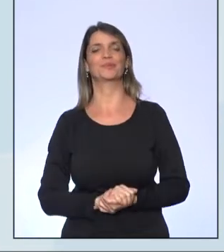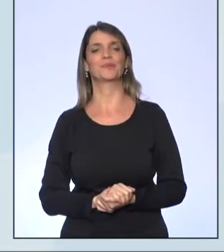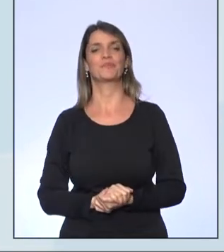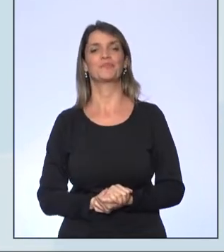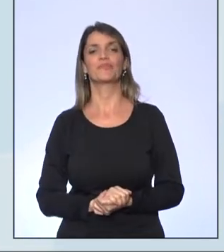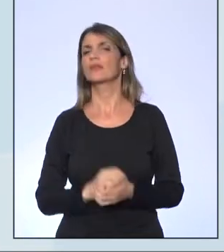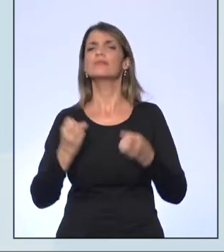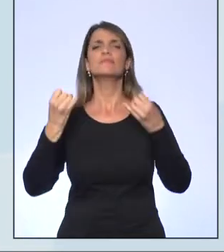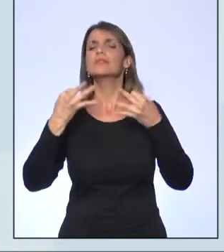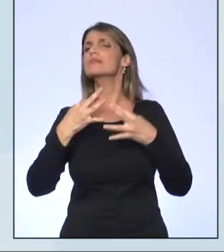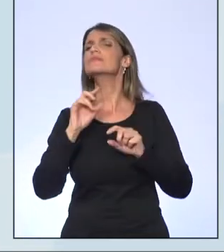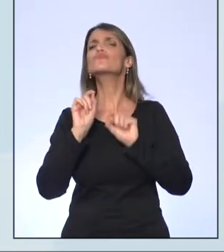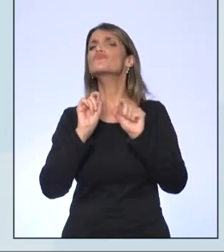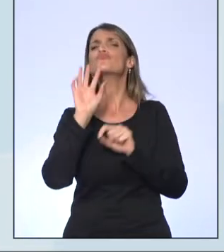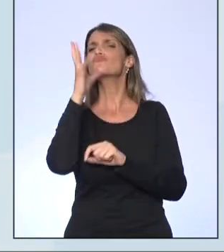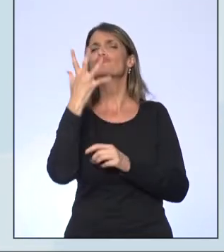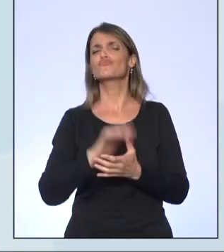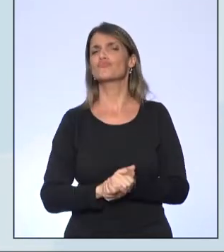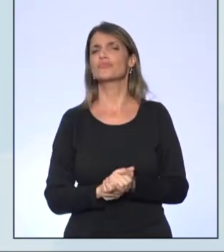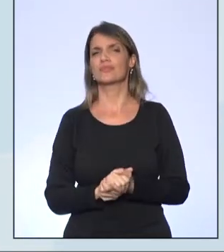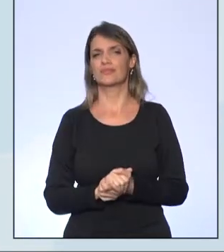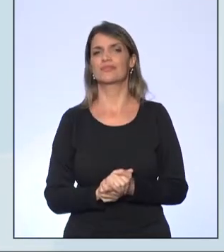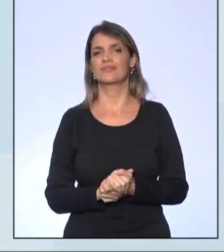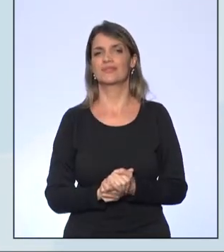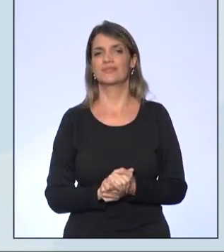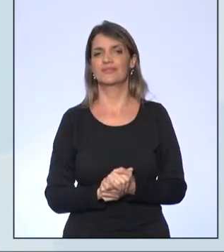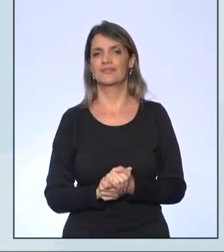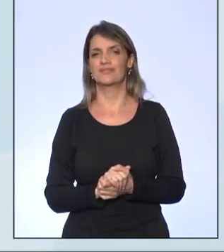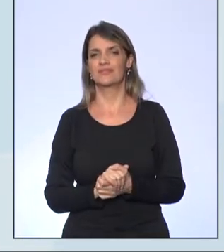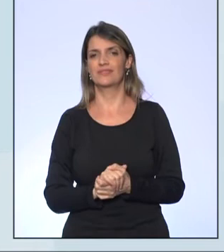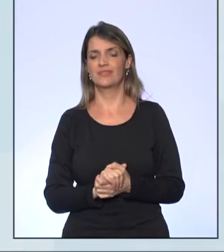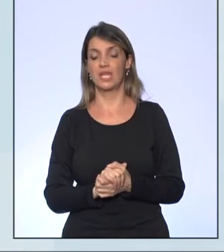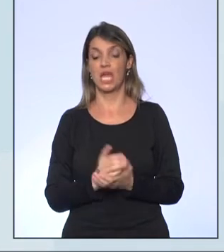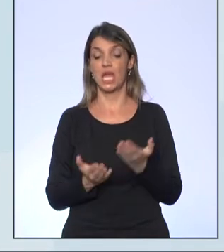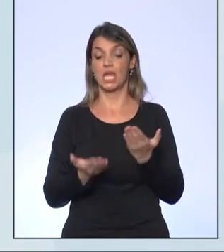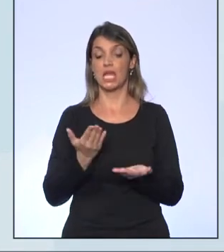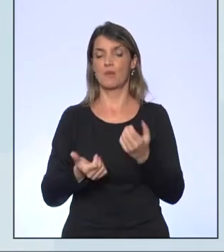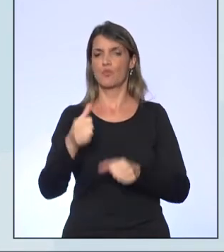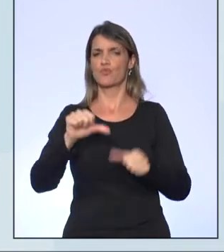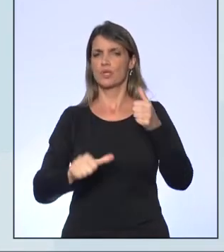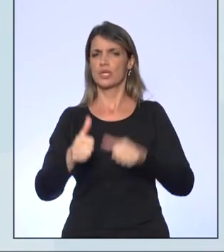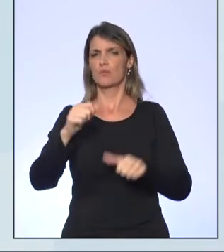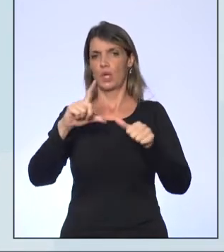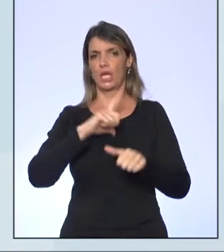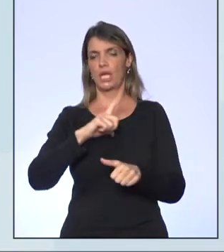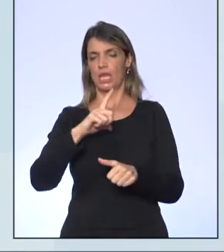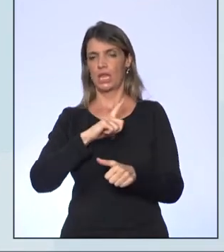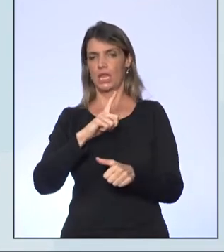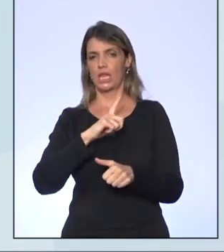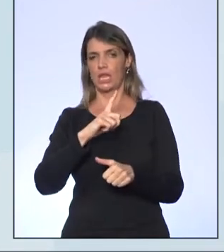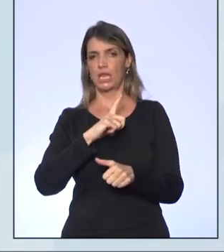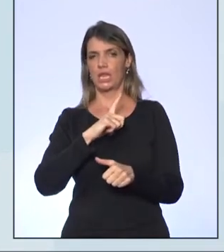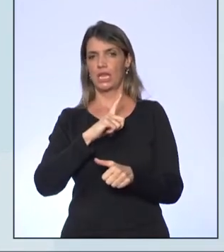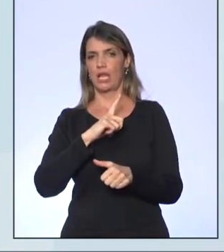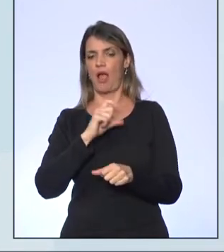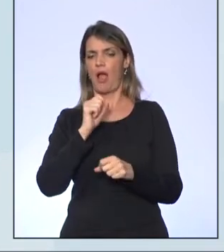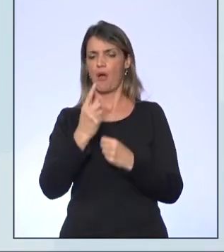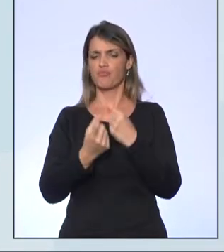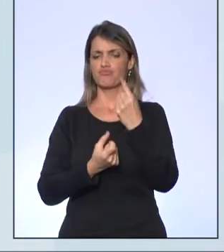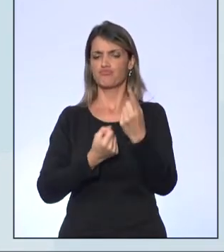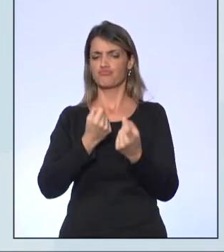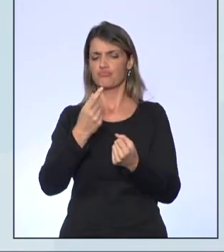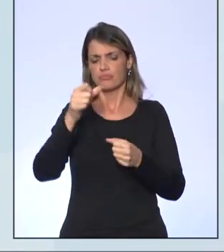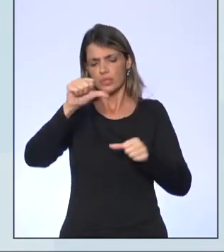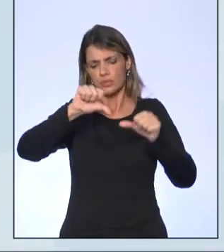A explicação para esse fato está relacionada à perturbação do equilíbrio químico existente entre alguns dos